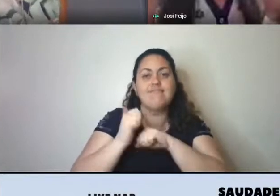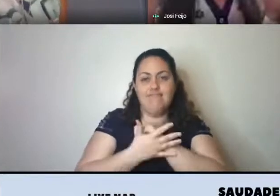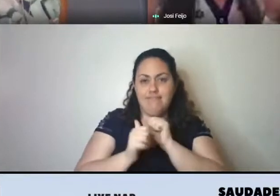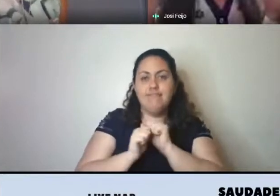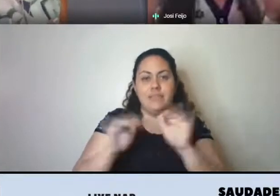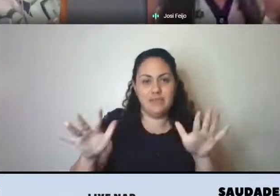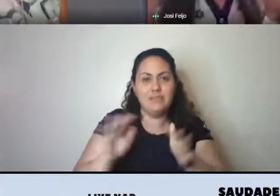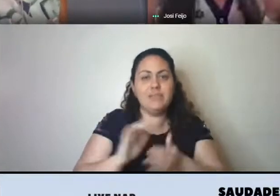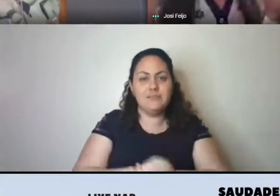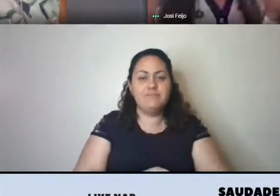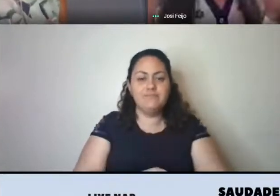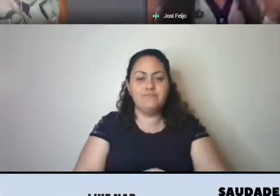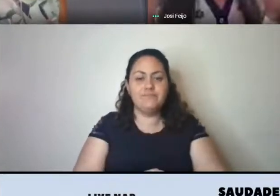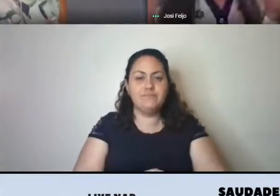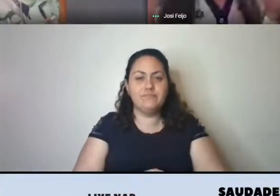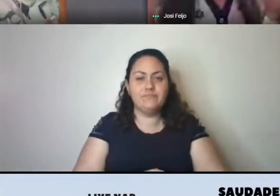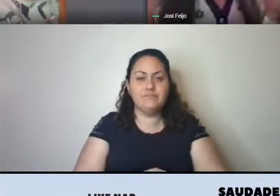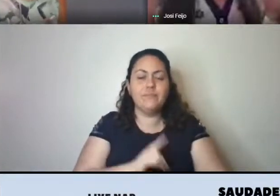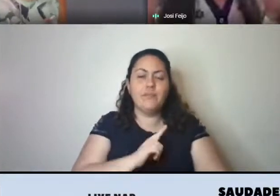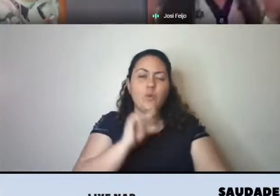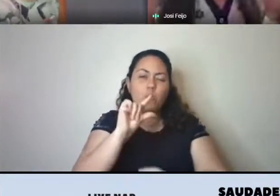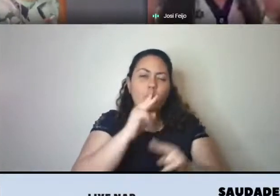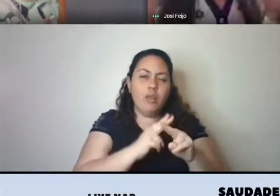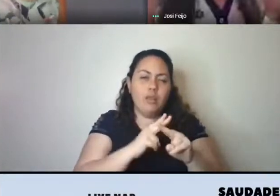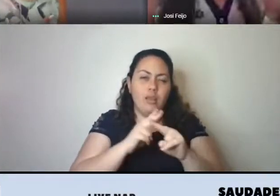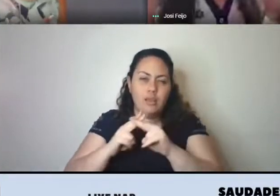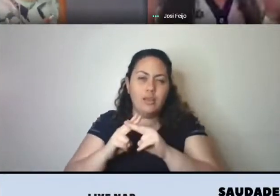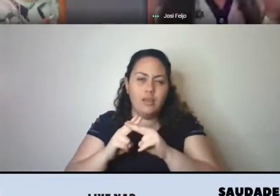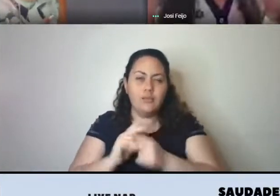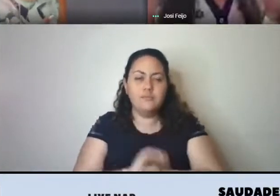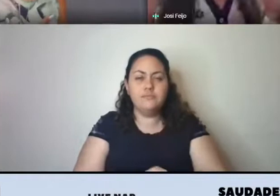Sim. Então, nesse sentido,